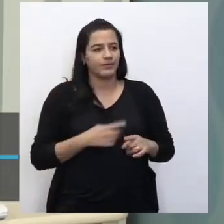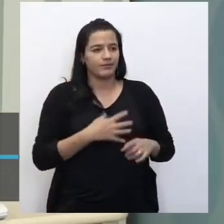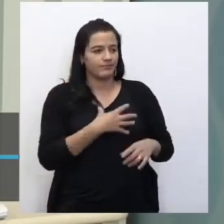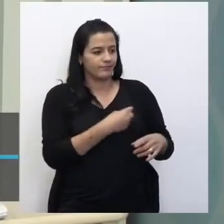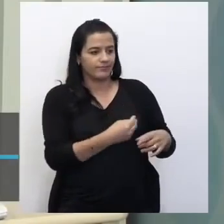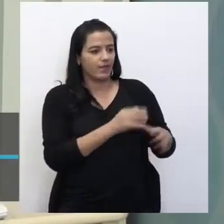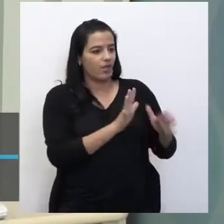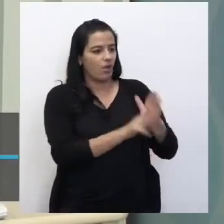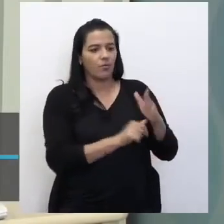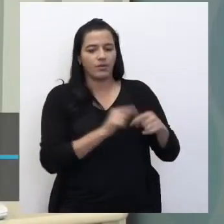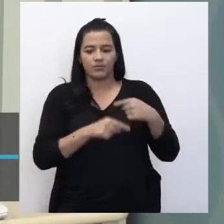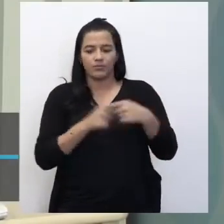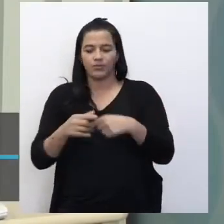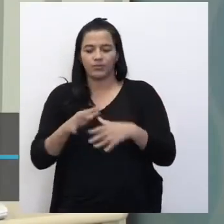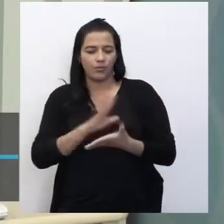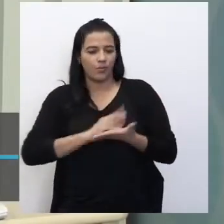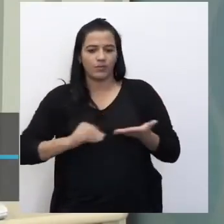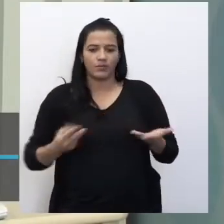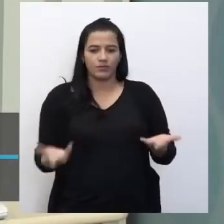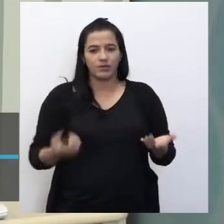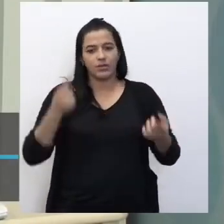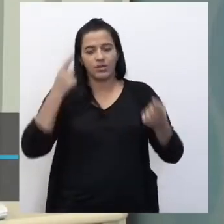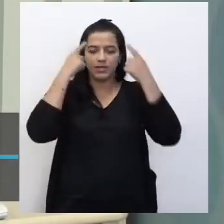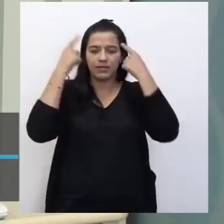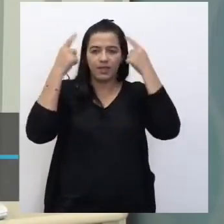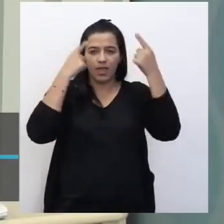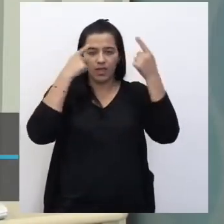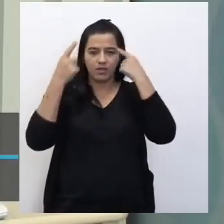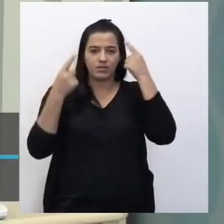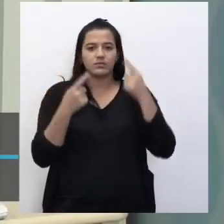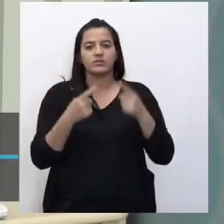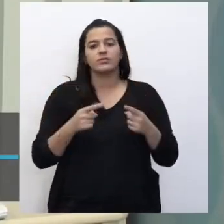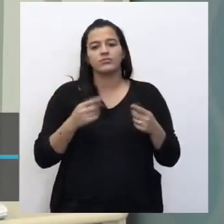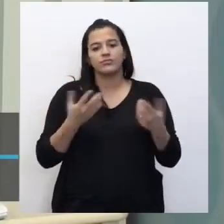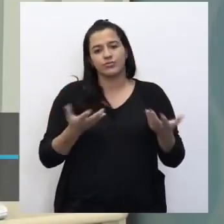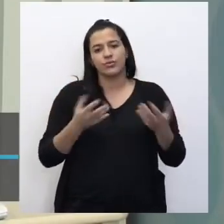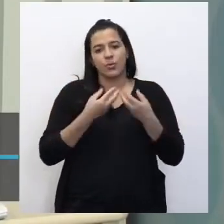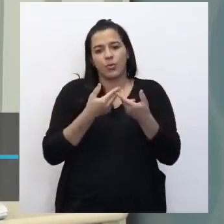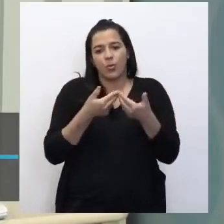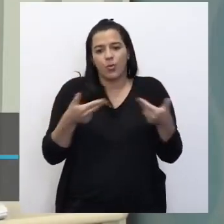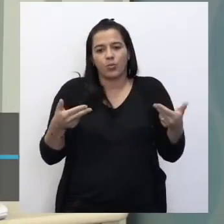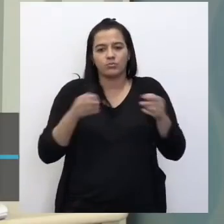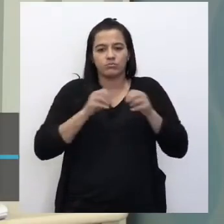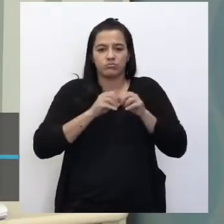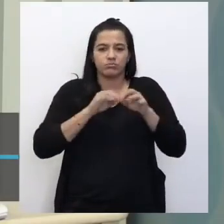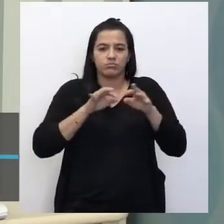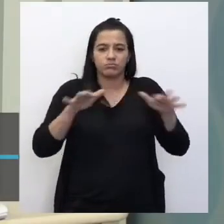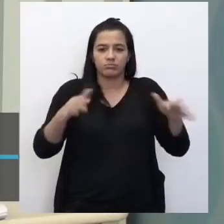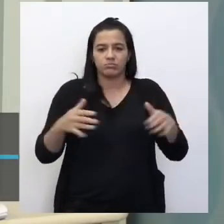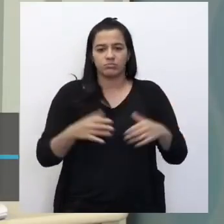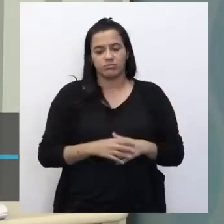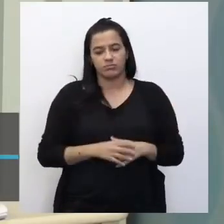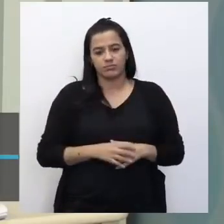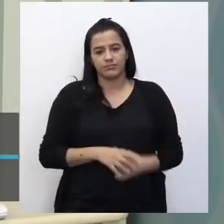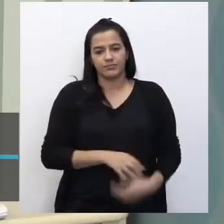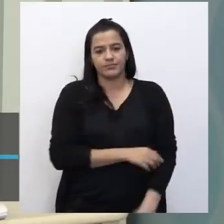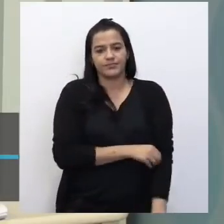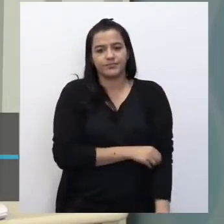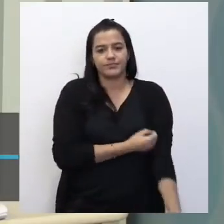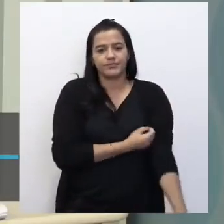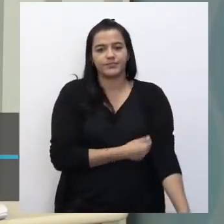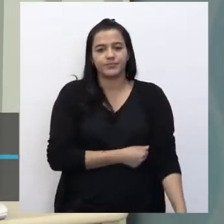que, por incrível que pareça, estas ideias ecoaram, encontraram terreno fértil,